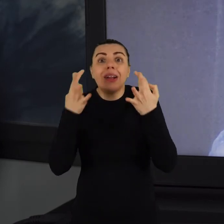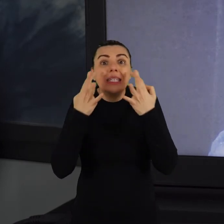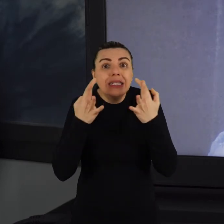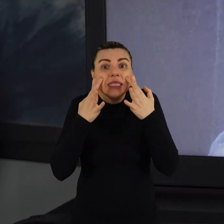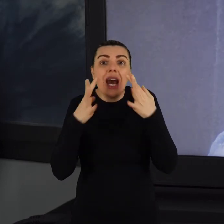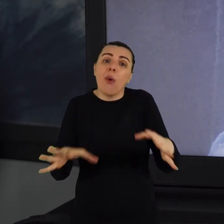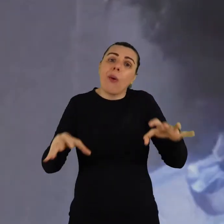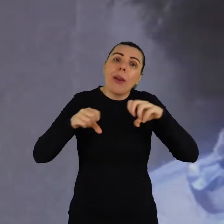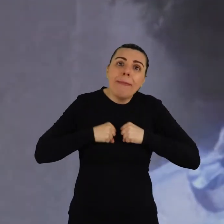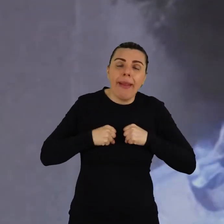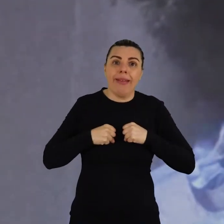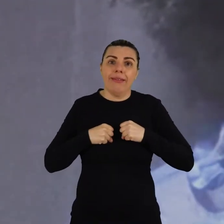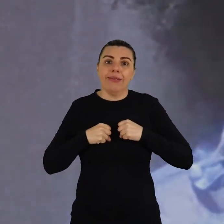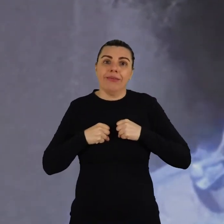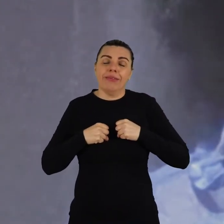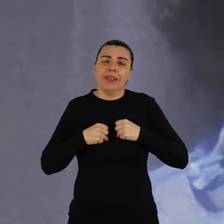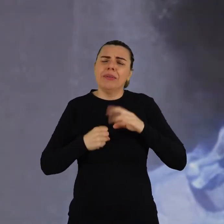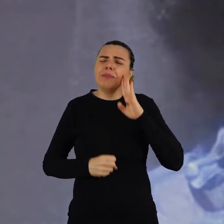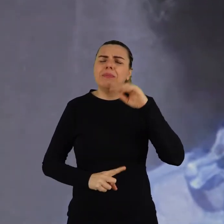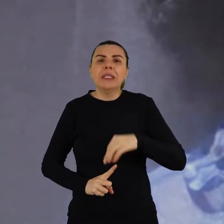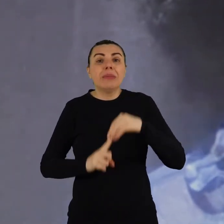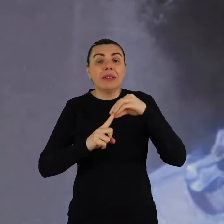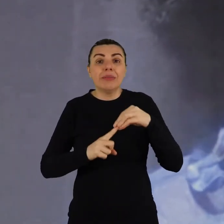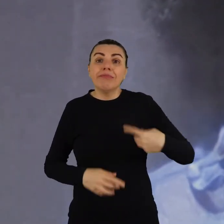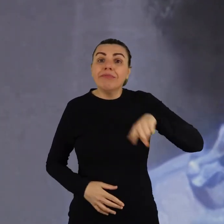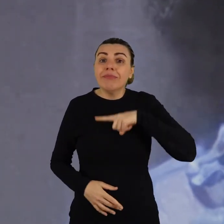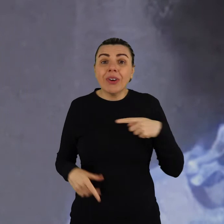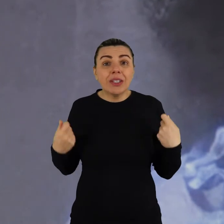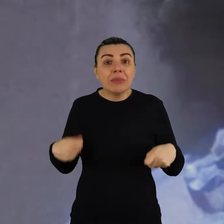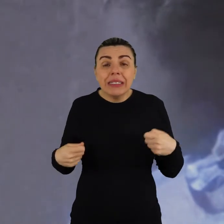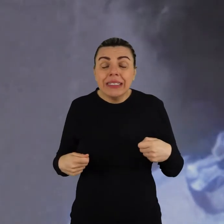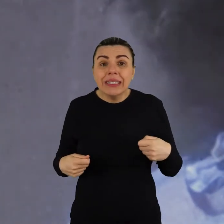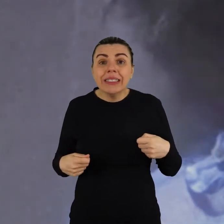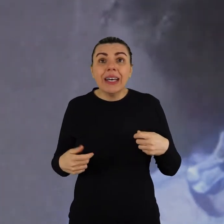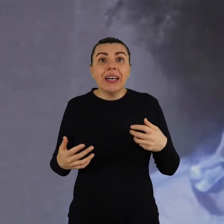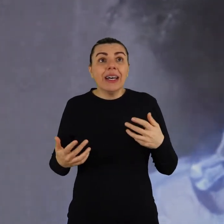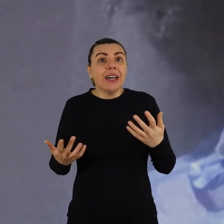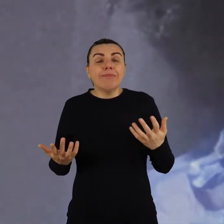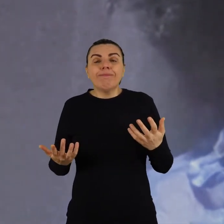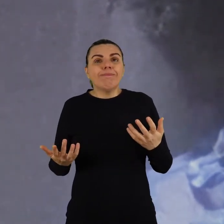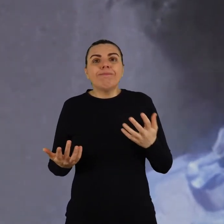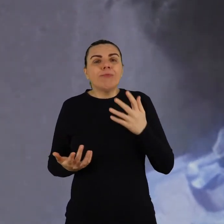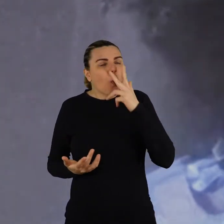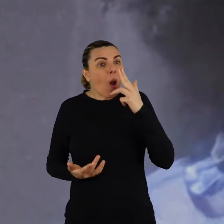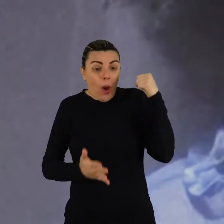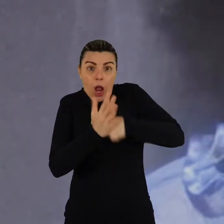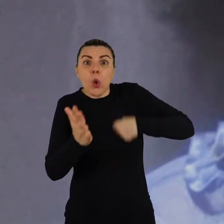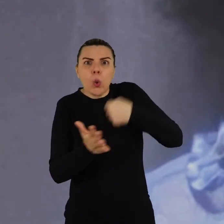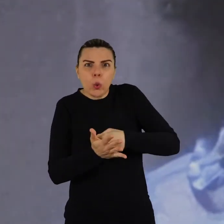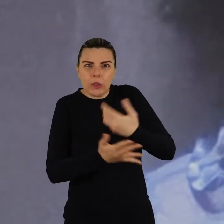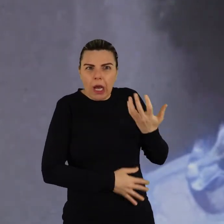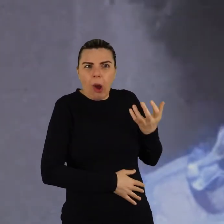ser acolhidos, e principalmente a gente precisa tomar essa luta